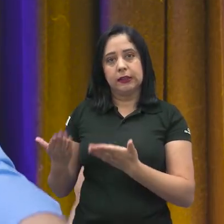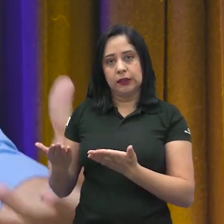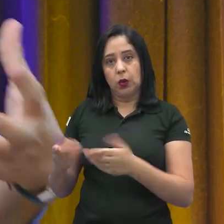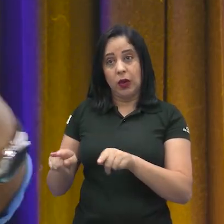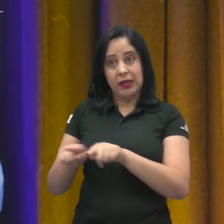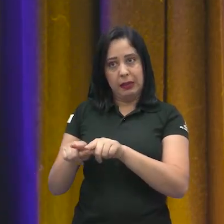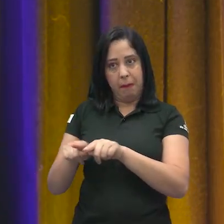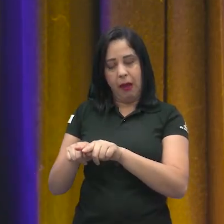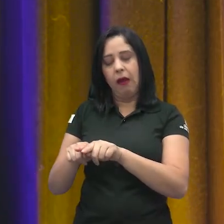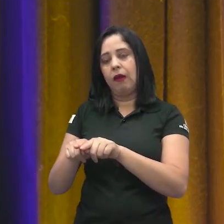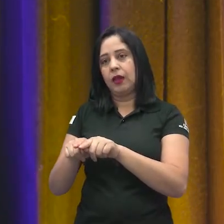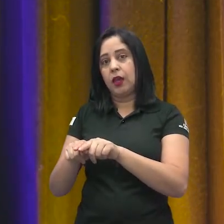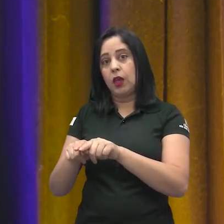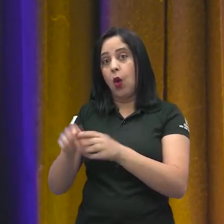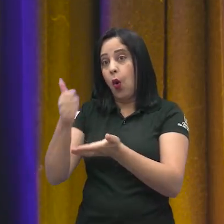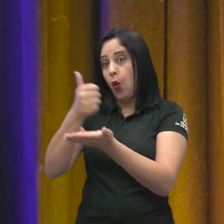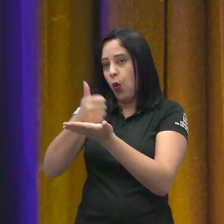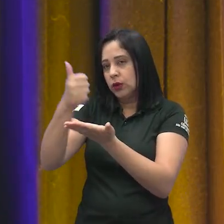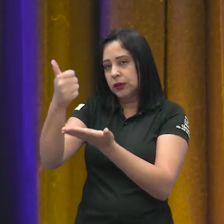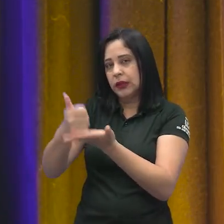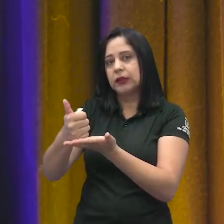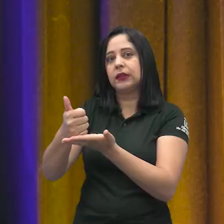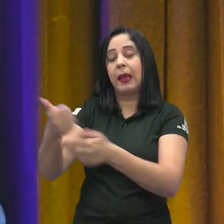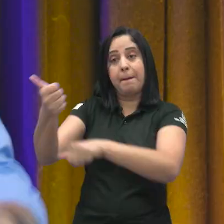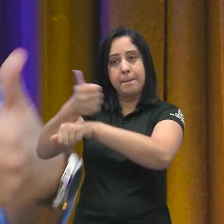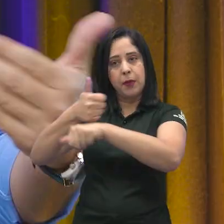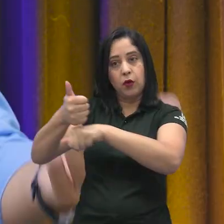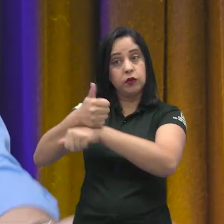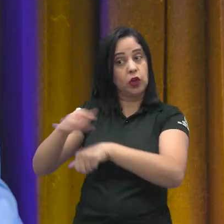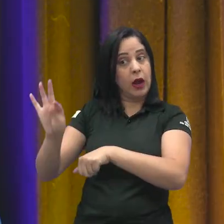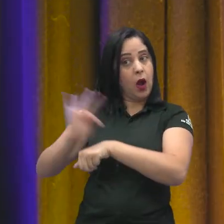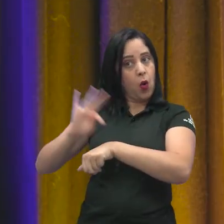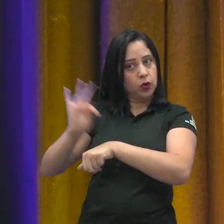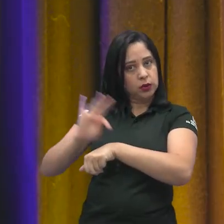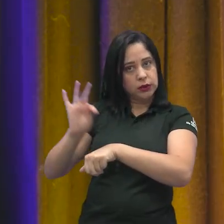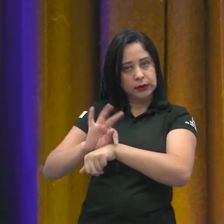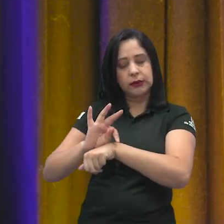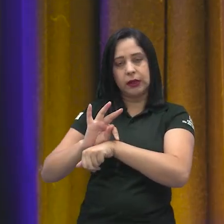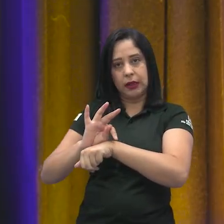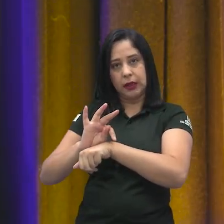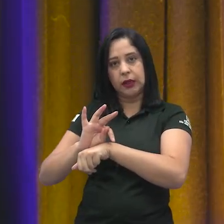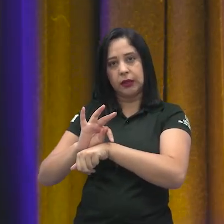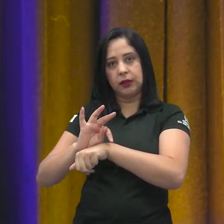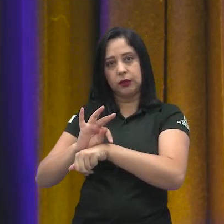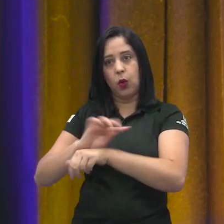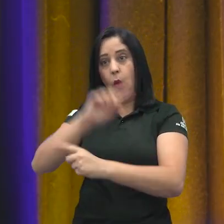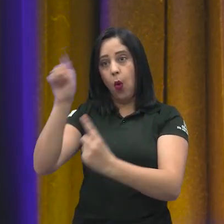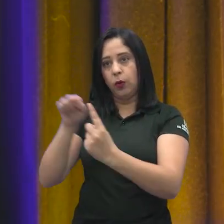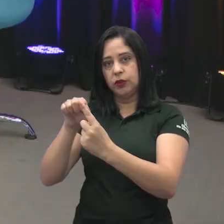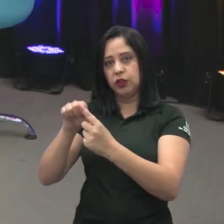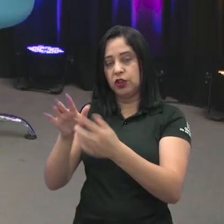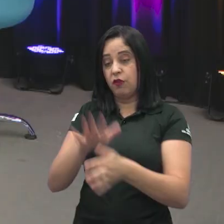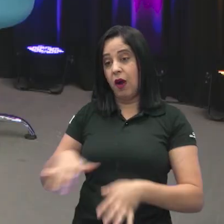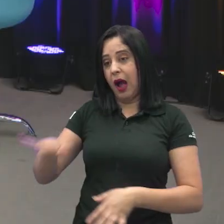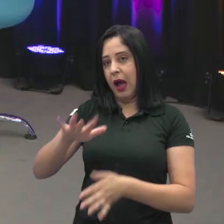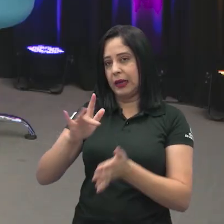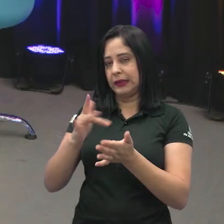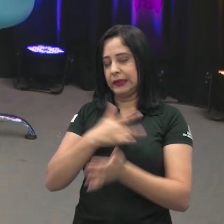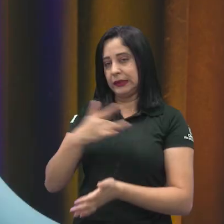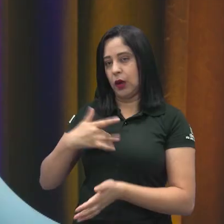também articuladores para o resultado, a gente já vem adquirindo bons indicadores na Secretaria. Muito